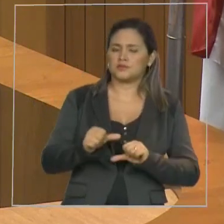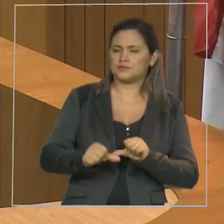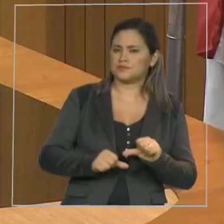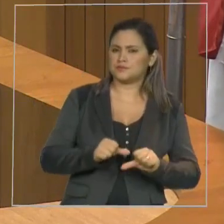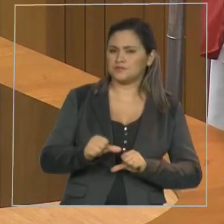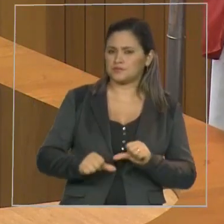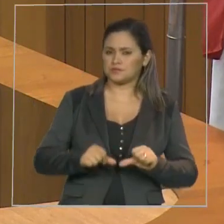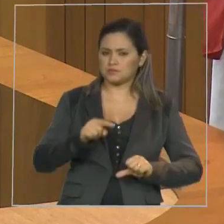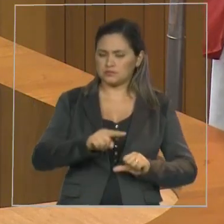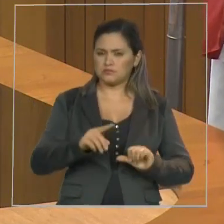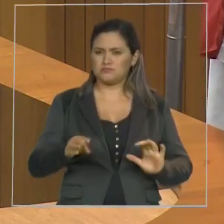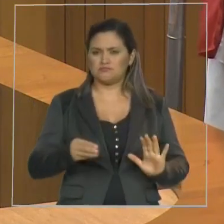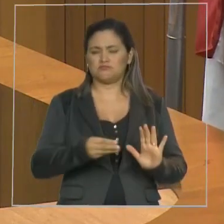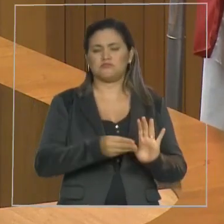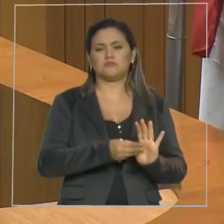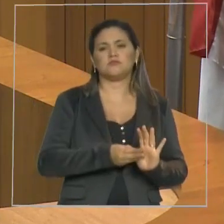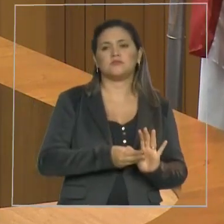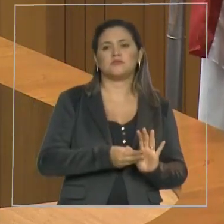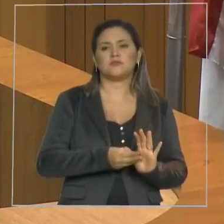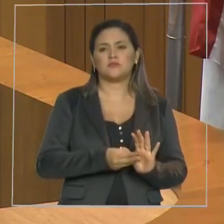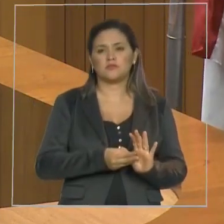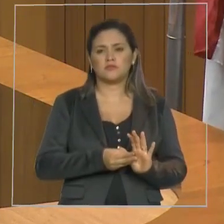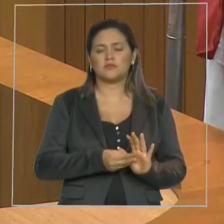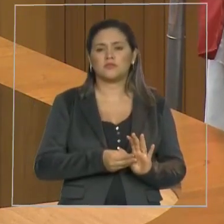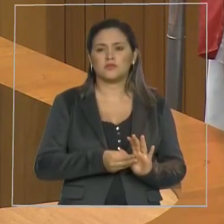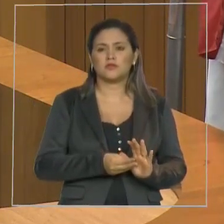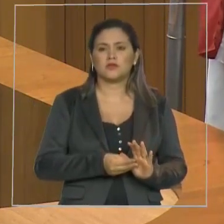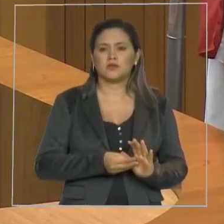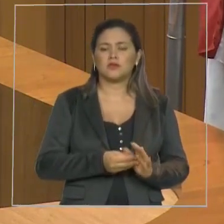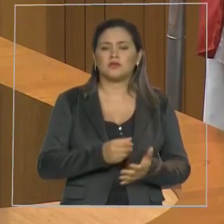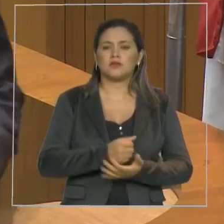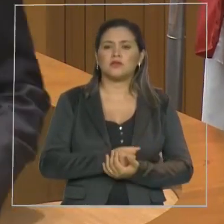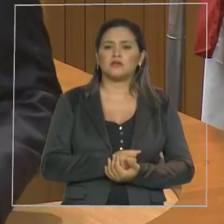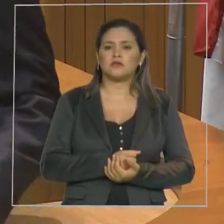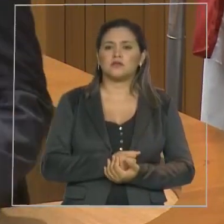injustiça, esse golpe do governador Flávio Dino em relação ao esporte maranhense.